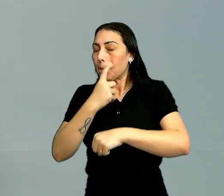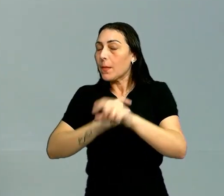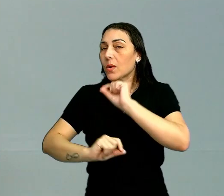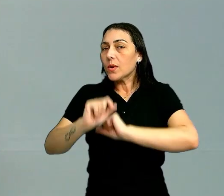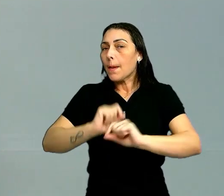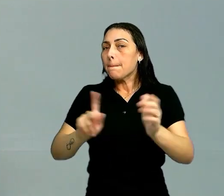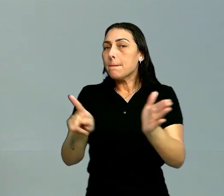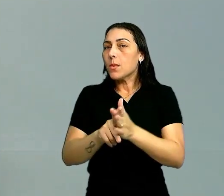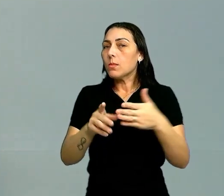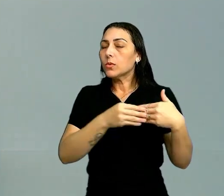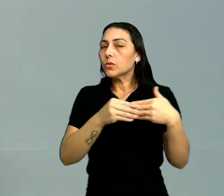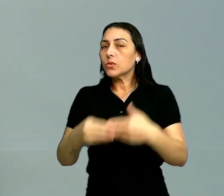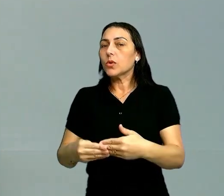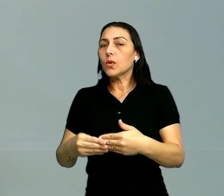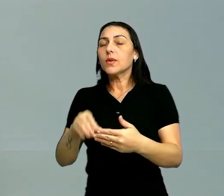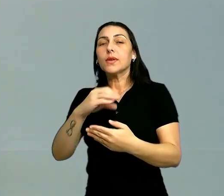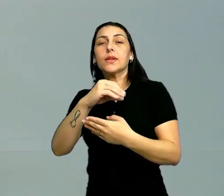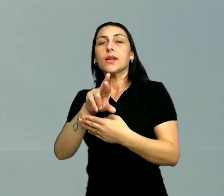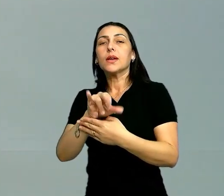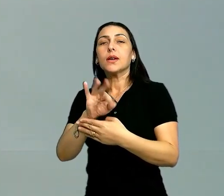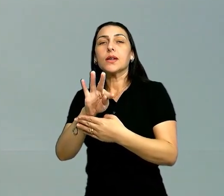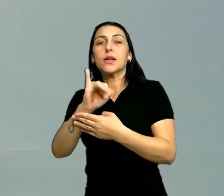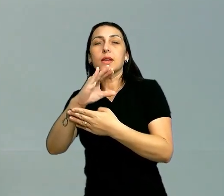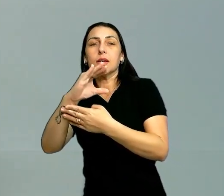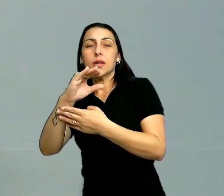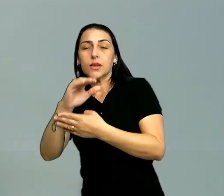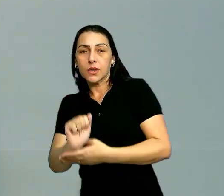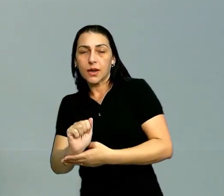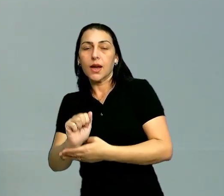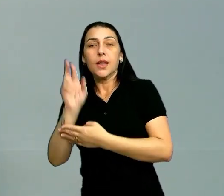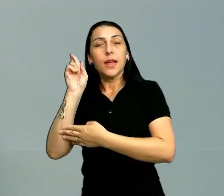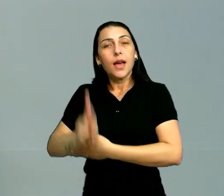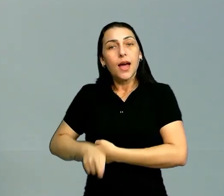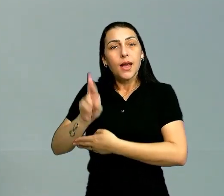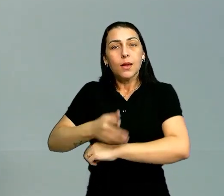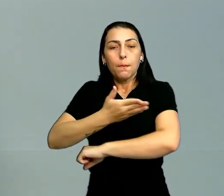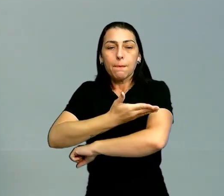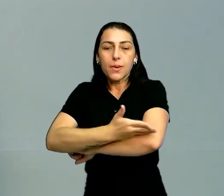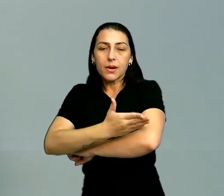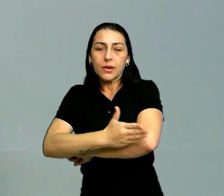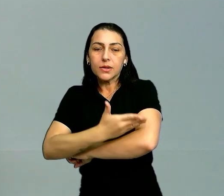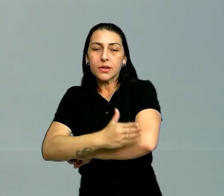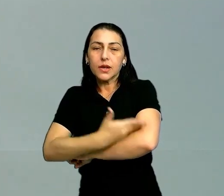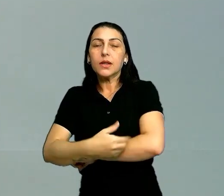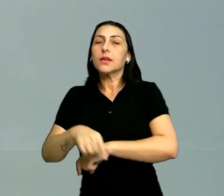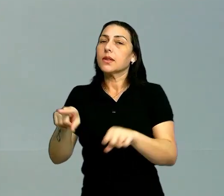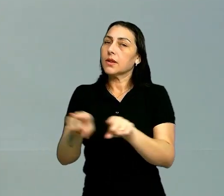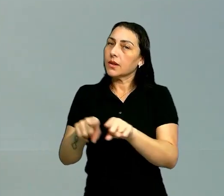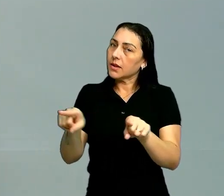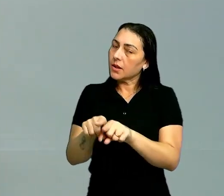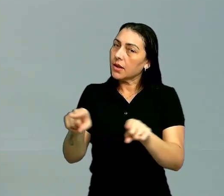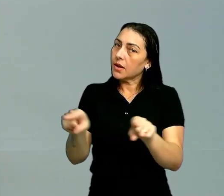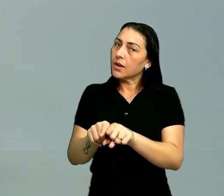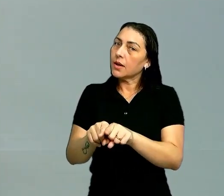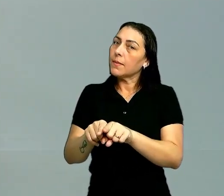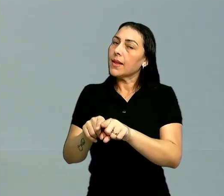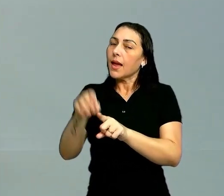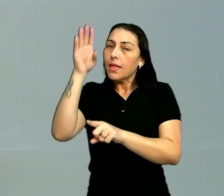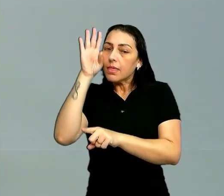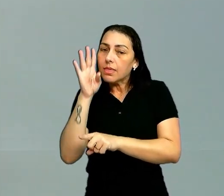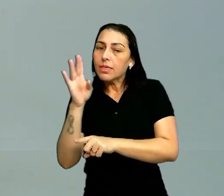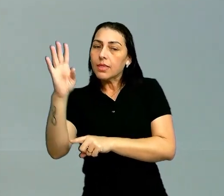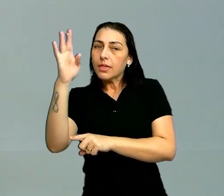que ele mesmo trouxe na crítica da razão, na crítica da razão prática, não é? E também na crítica da razão teórica, na